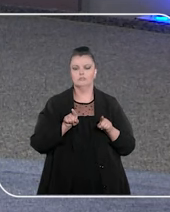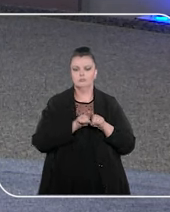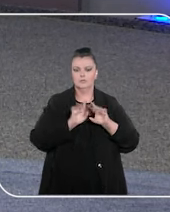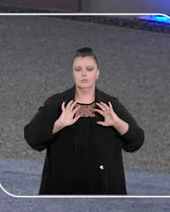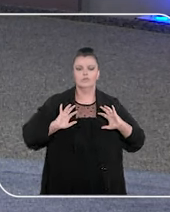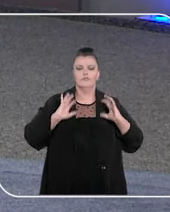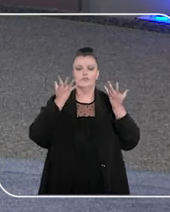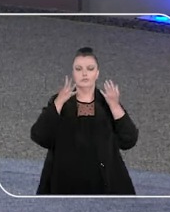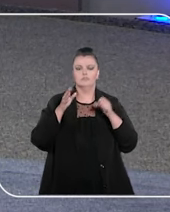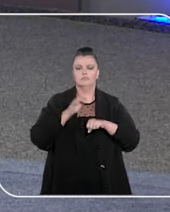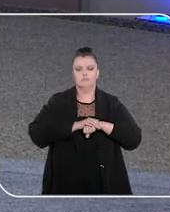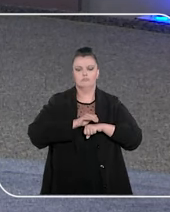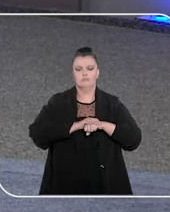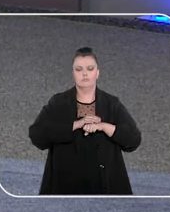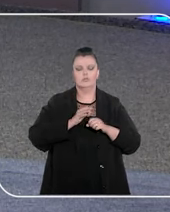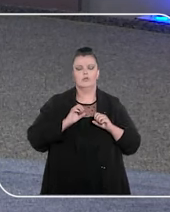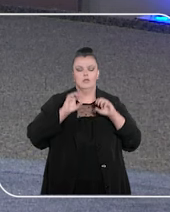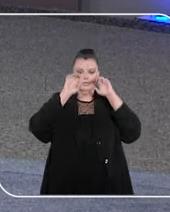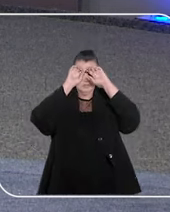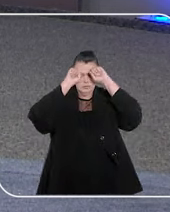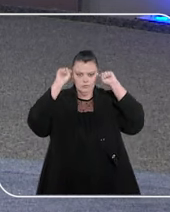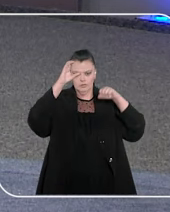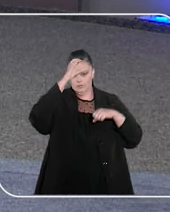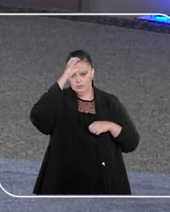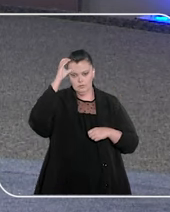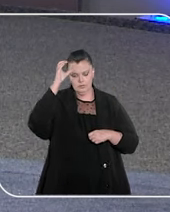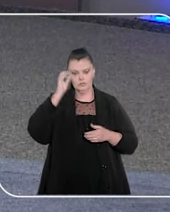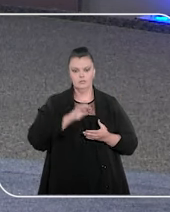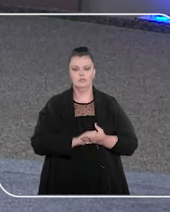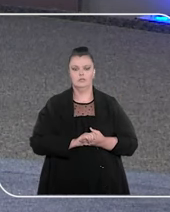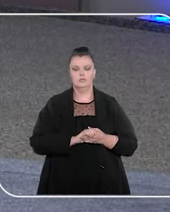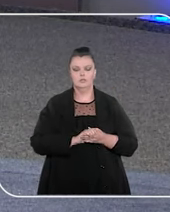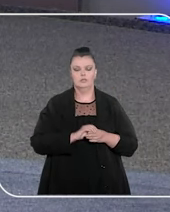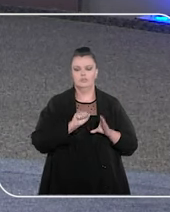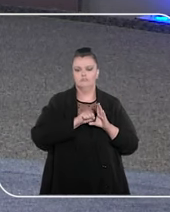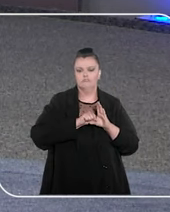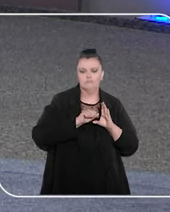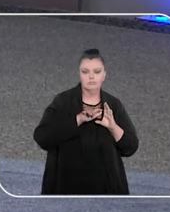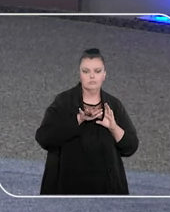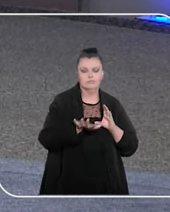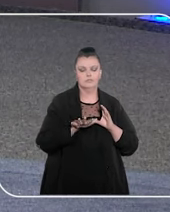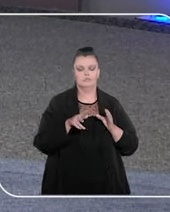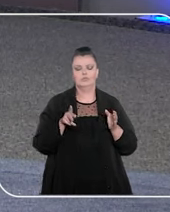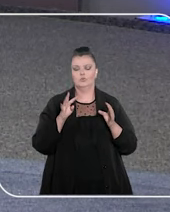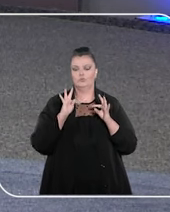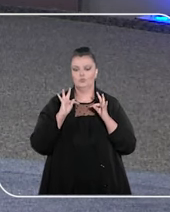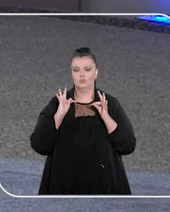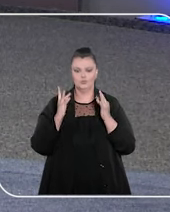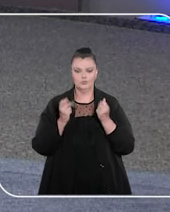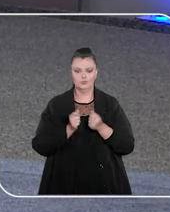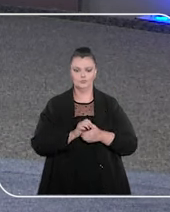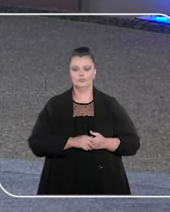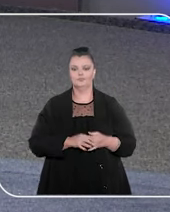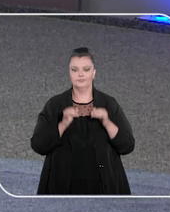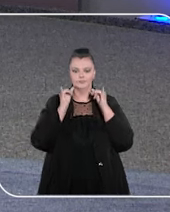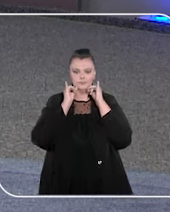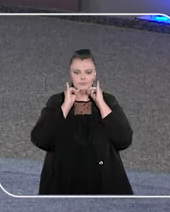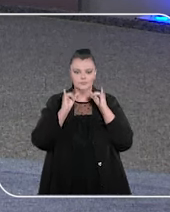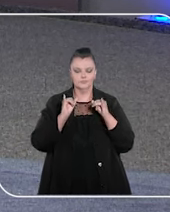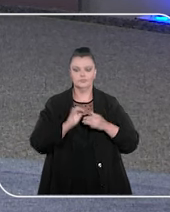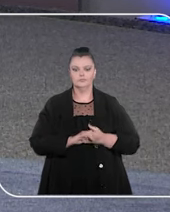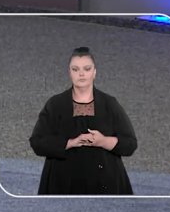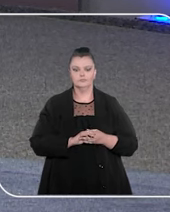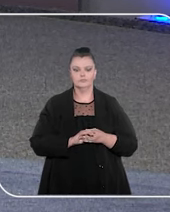e eventos do Tribunal da Cidadania. Curta e compartilhe tudo o que a gente divulga por lá, combinado? Aí